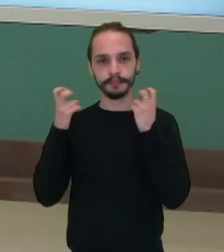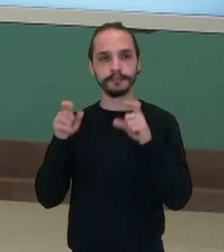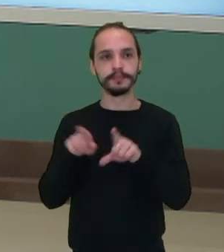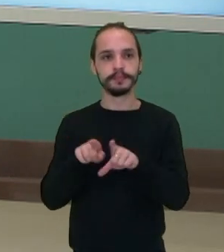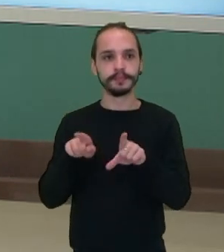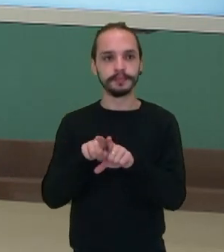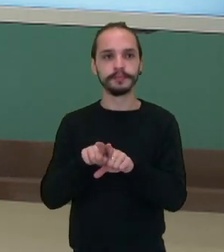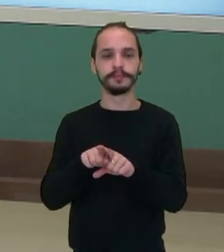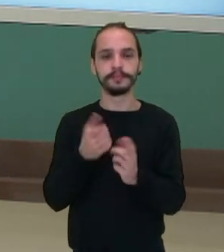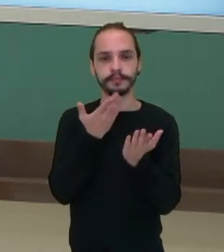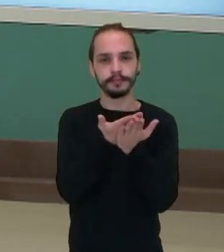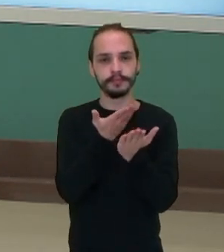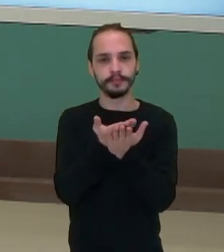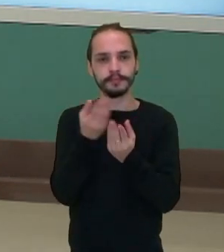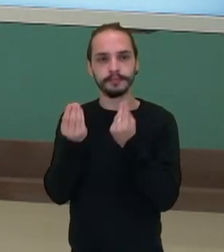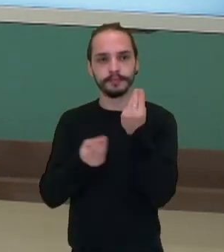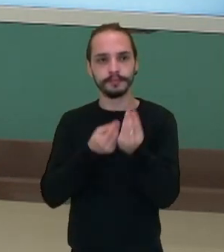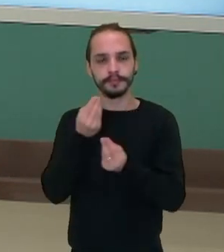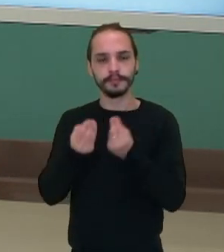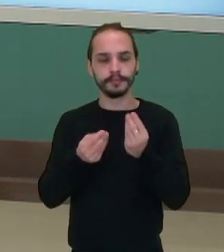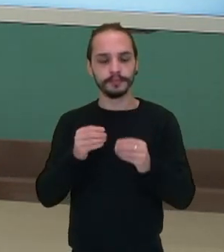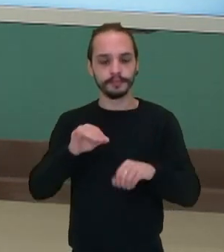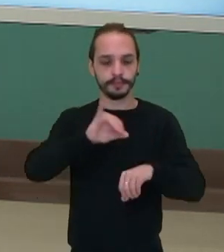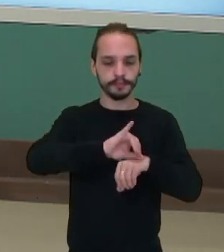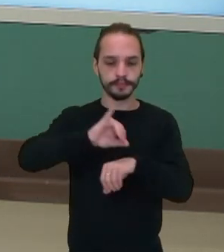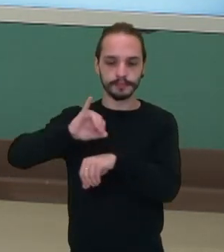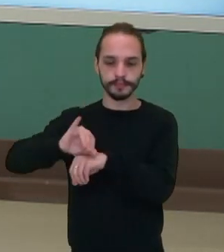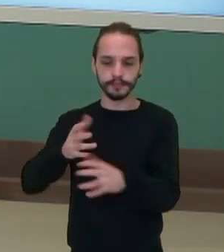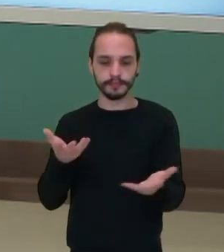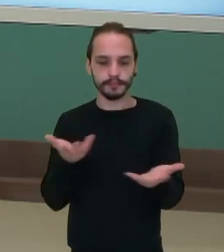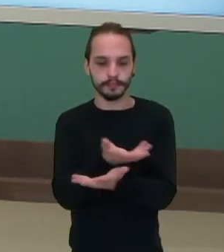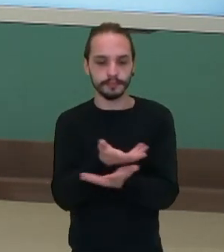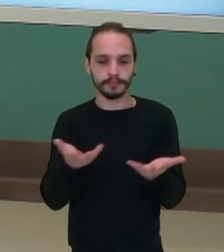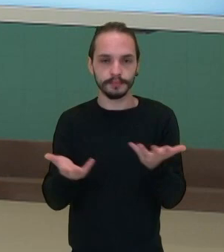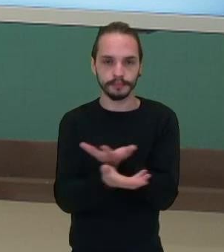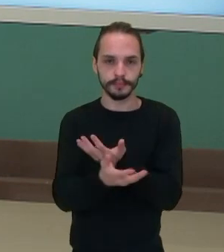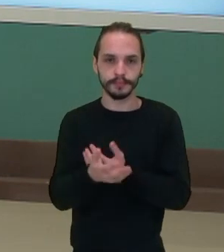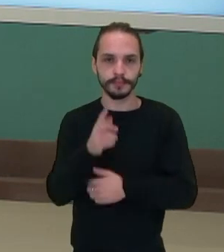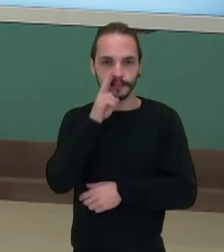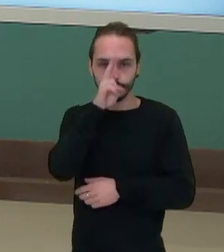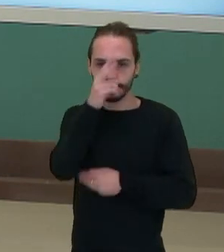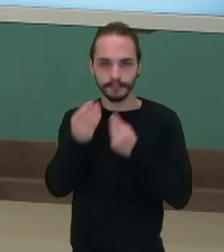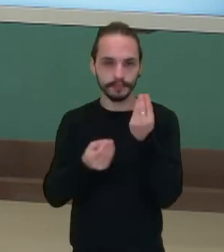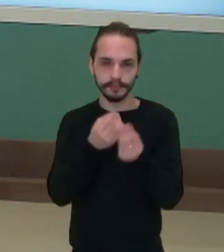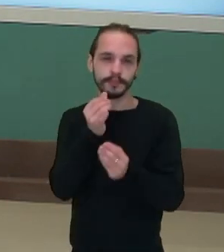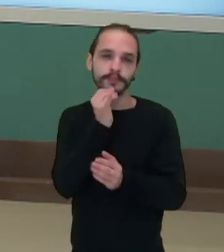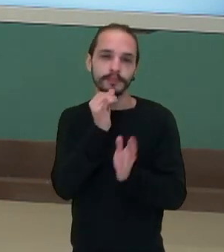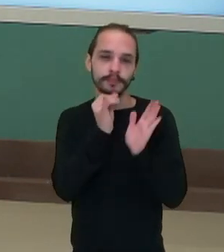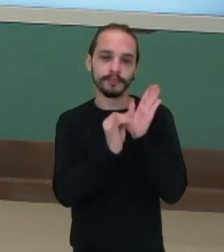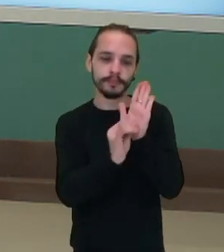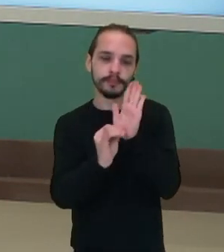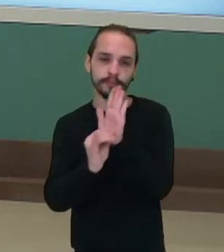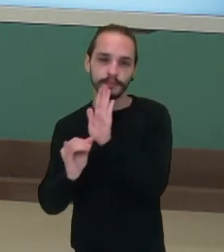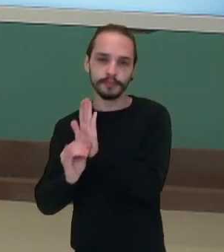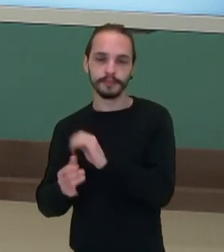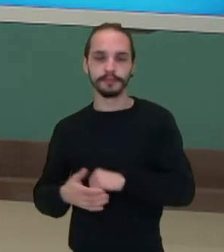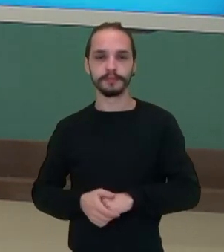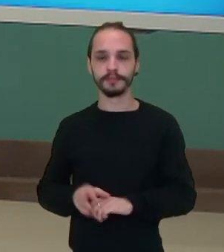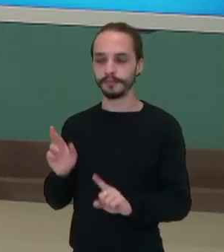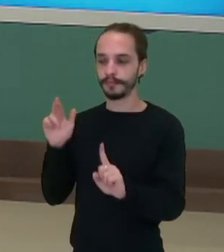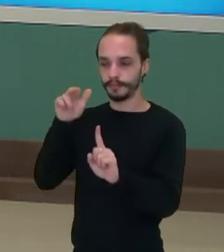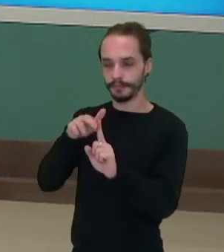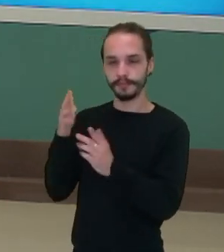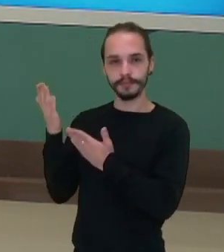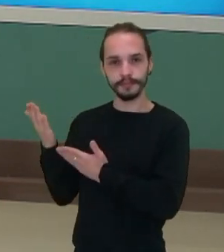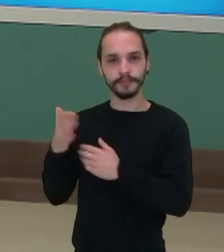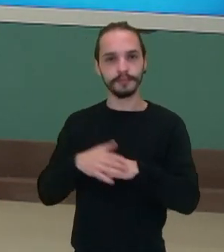verificamos, né, como os corpos eles conseguem trocar essas forças aí através de exemplos, ok? Aqui estão as nossas referências e